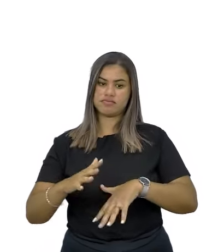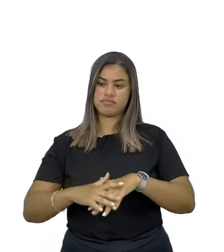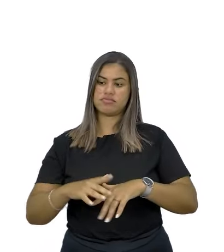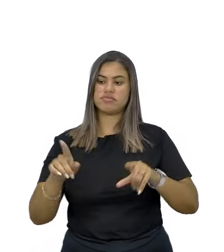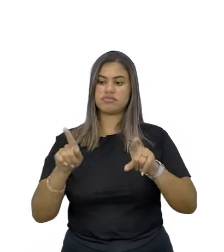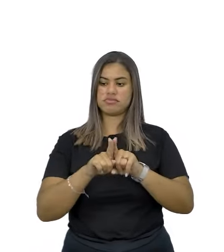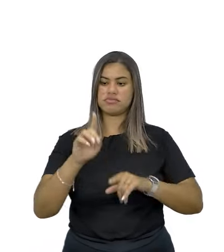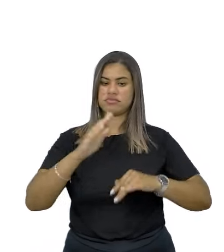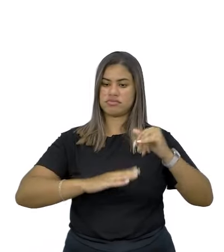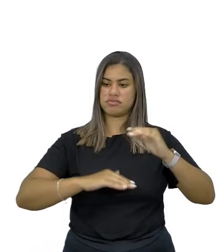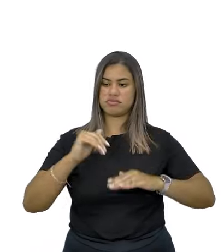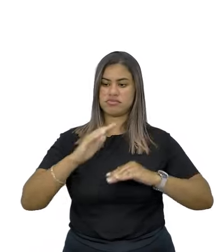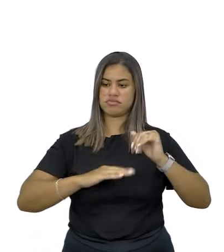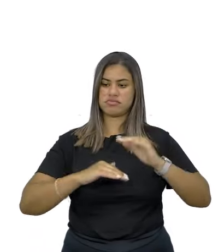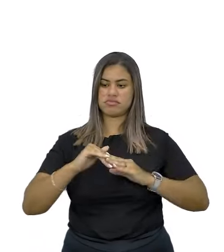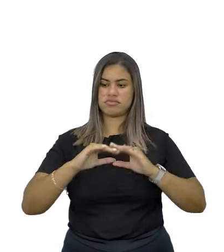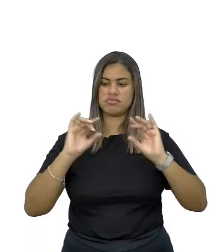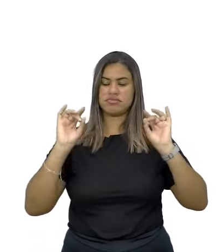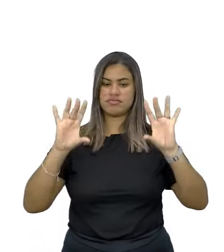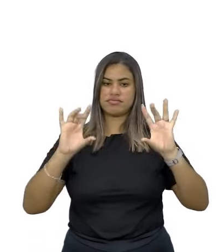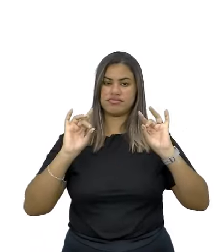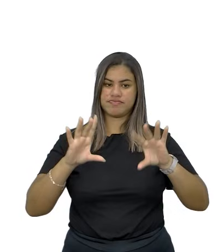habilidades essenciais dessa sequência,